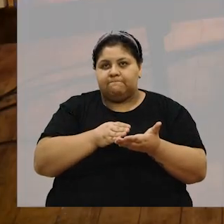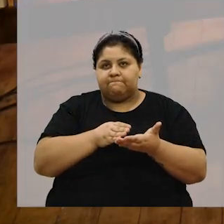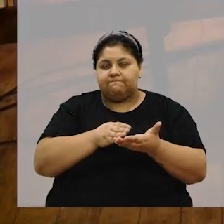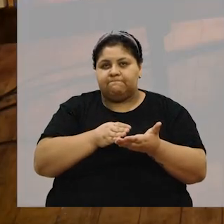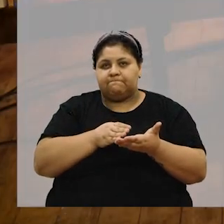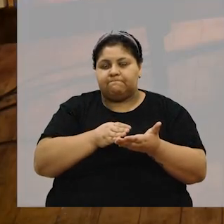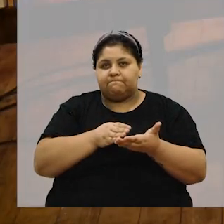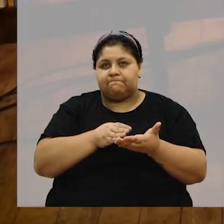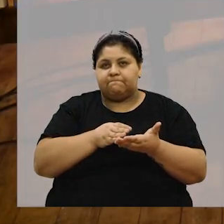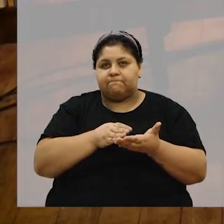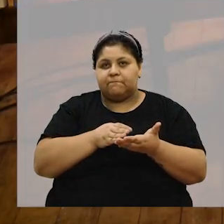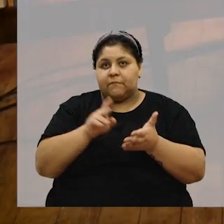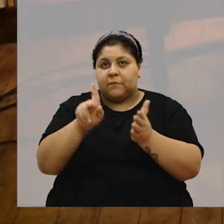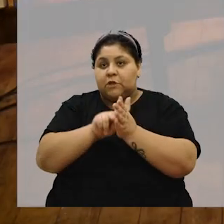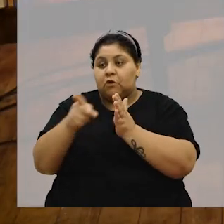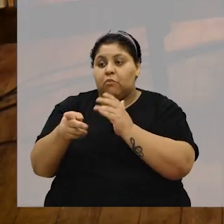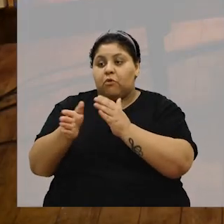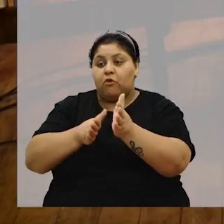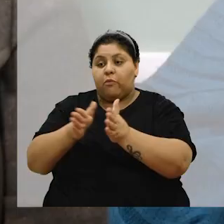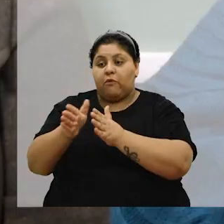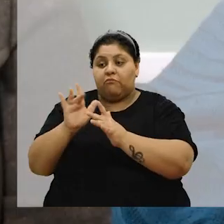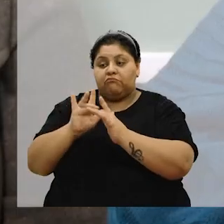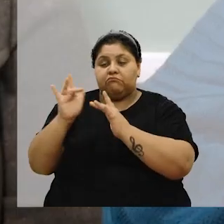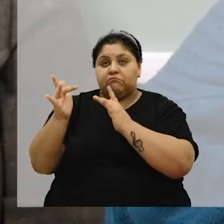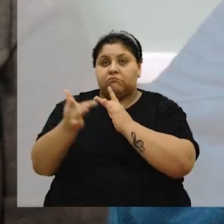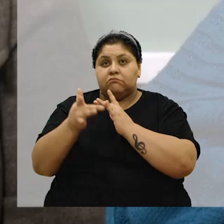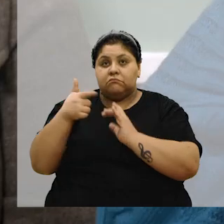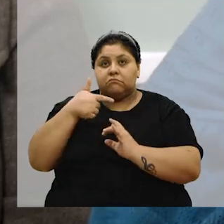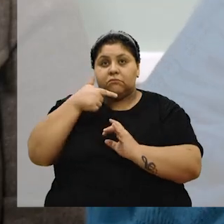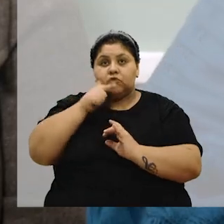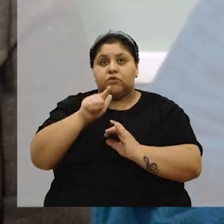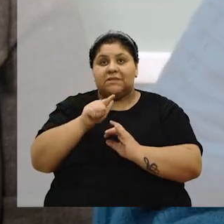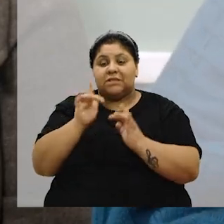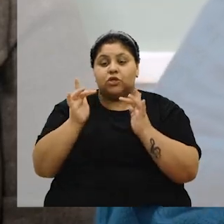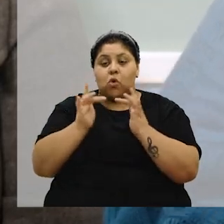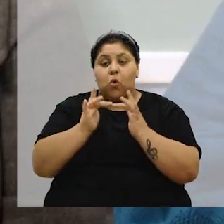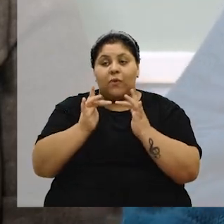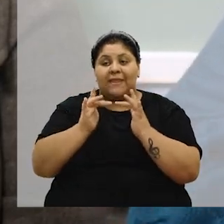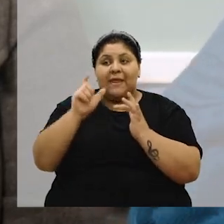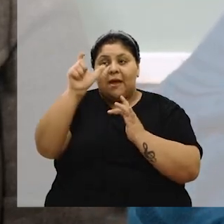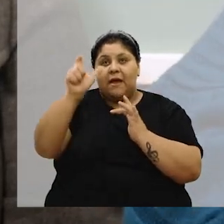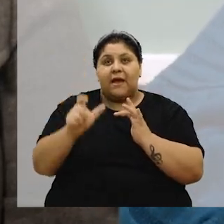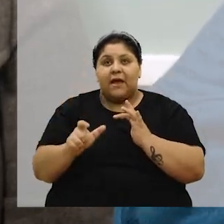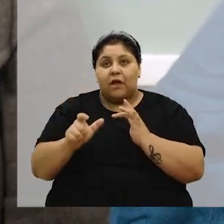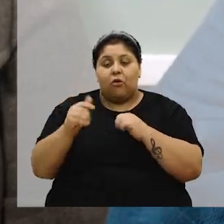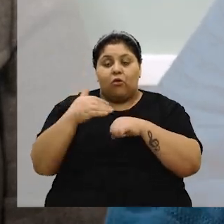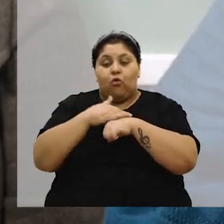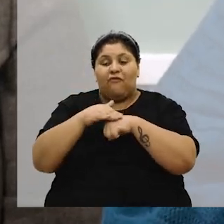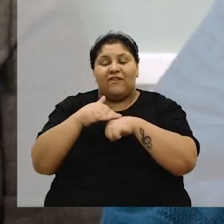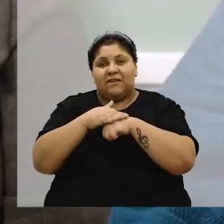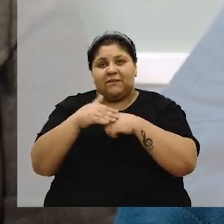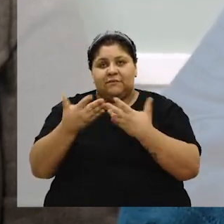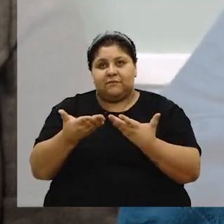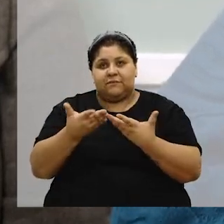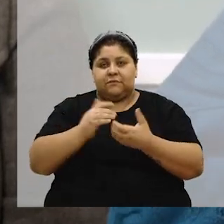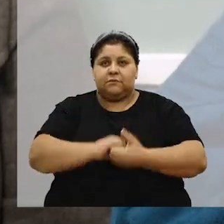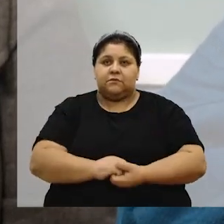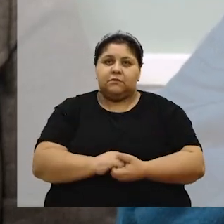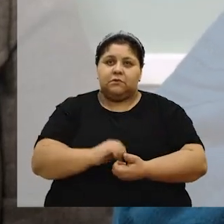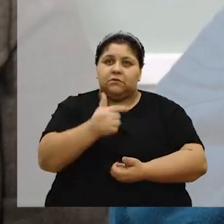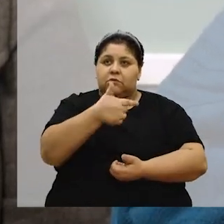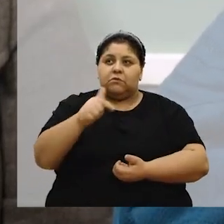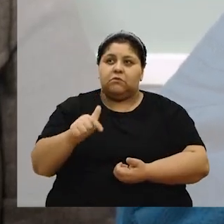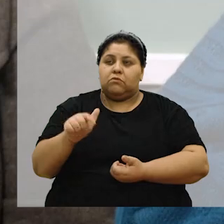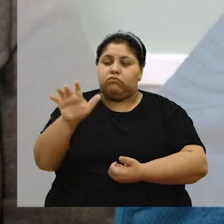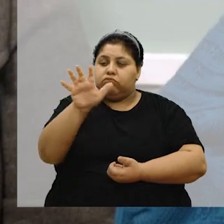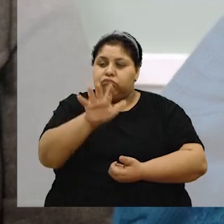esse crescimento. Idioma, né? Claro. E o próprio acesso, assim, nas redes sociais, tu consegue contatar aquele autor. Tu consegue dialogar com aquele autor. Aí